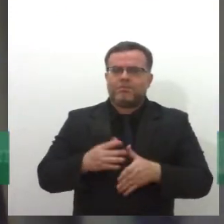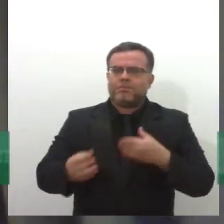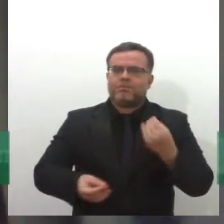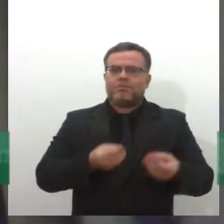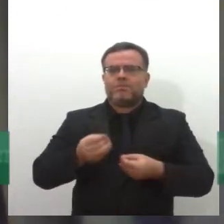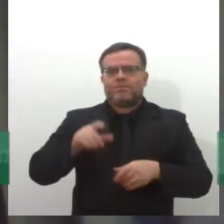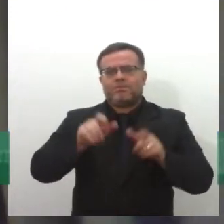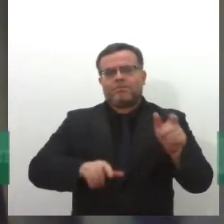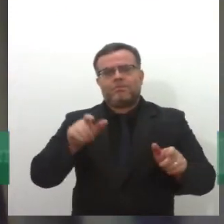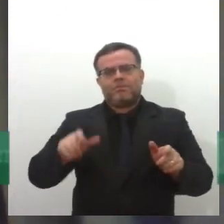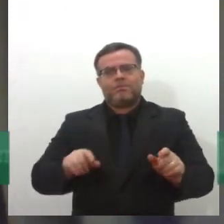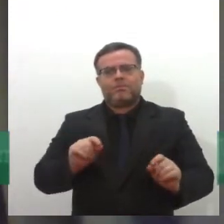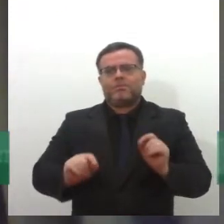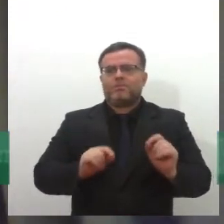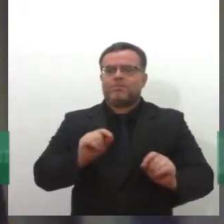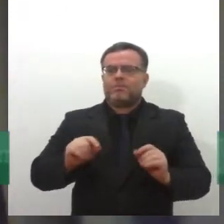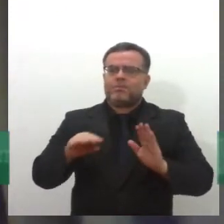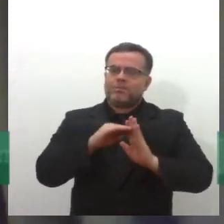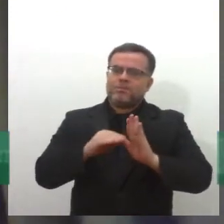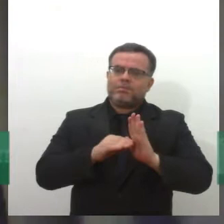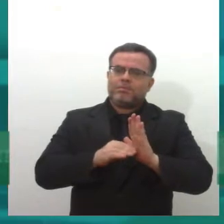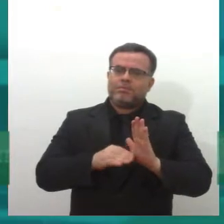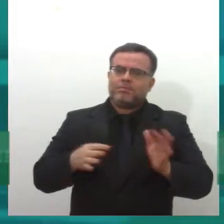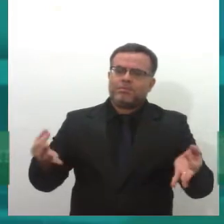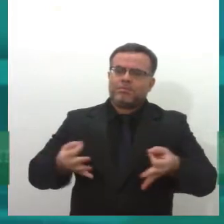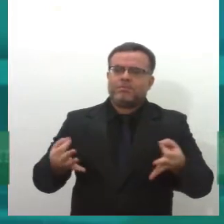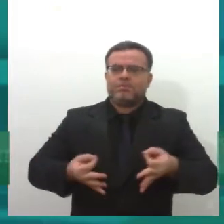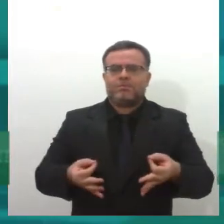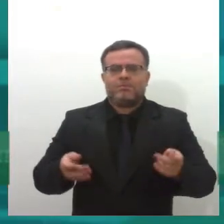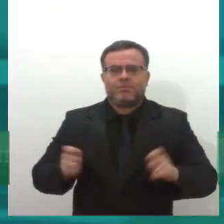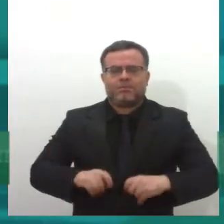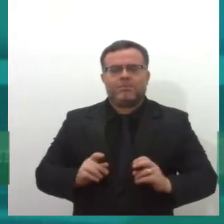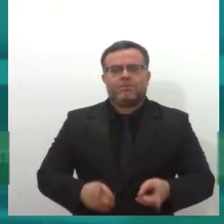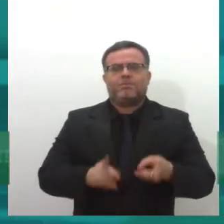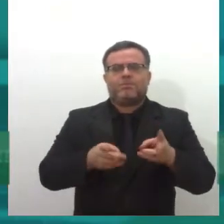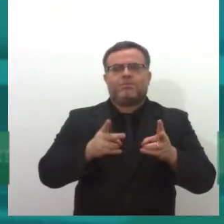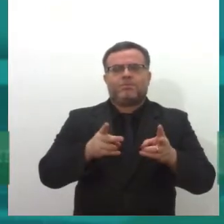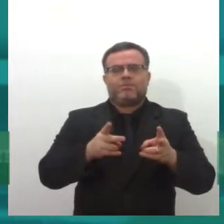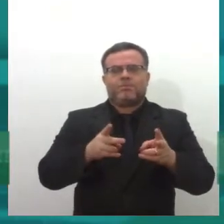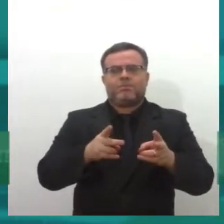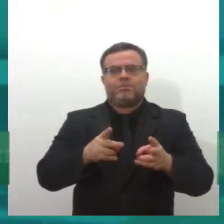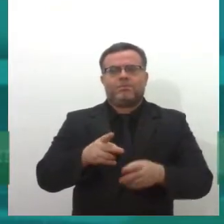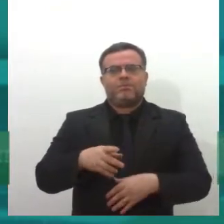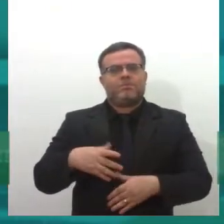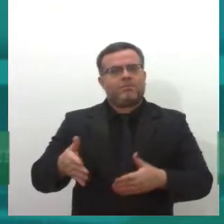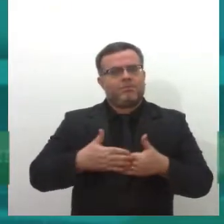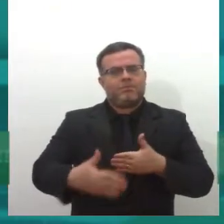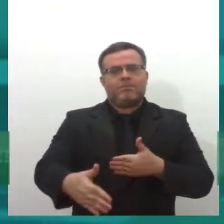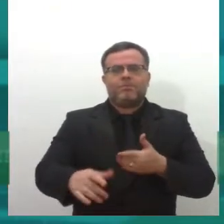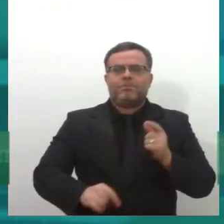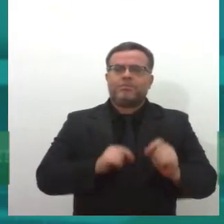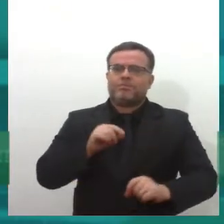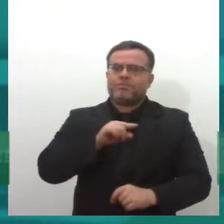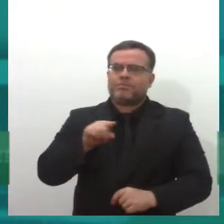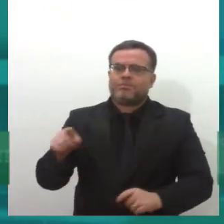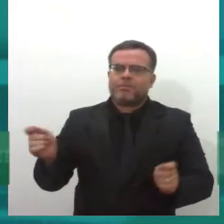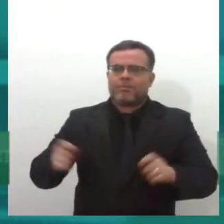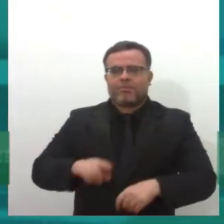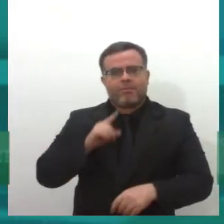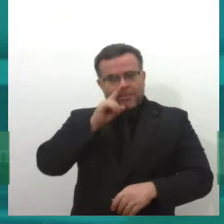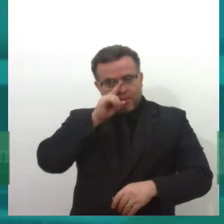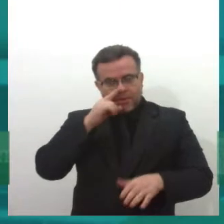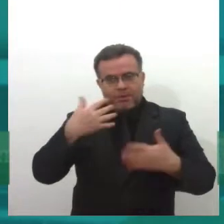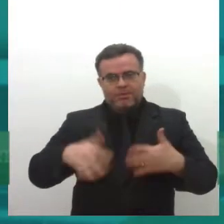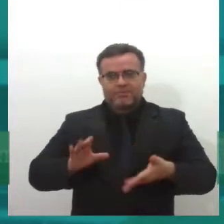de combustível, que é um problema conjuntural, que a gente vai falar sobre o próximo PL, do que você correr o risco de não ter